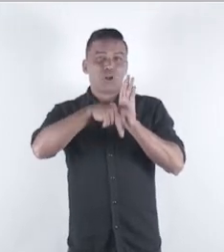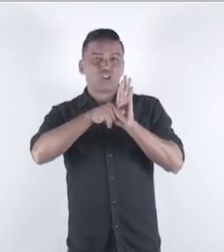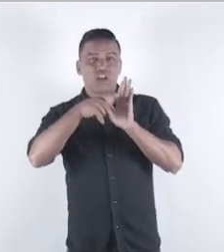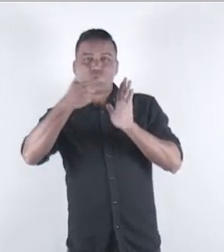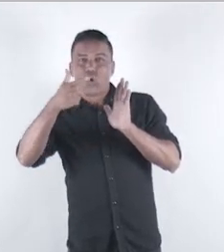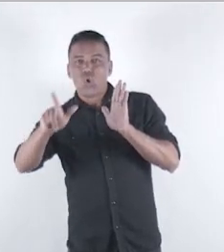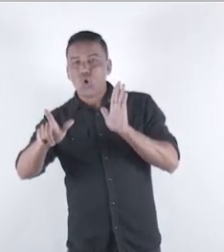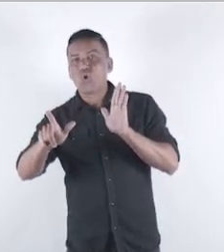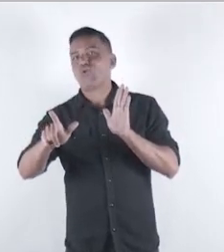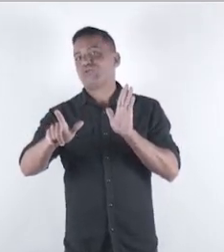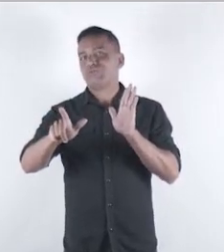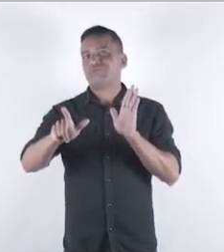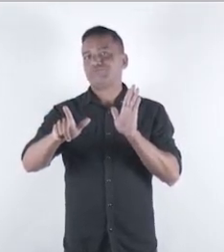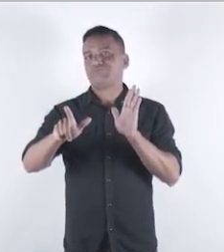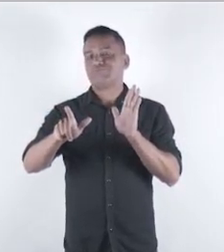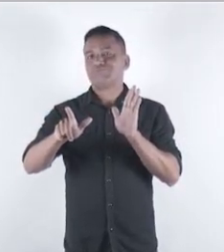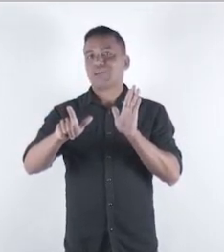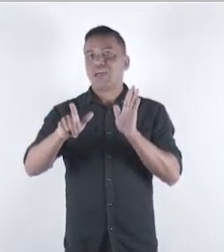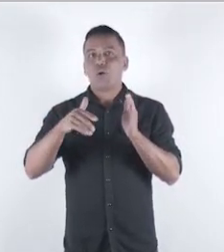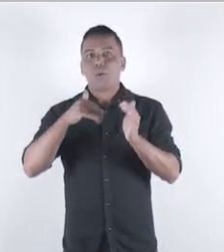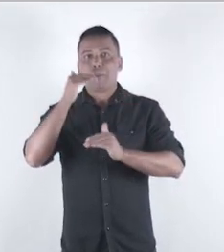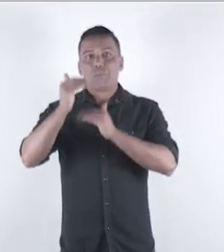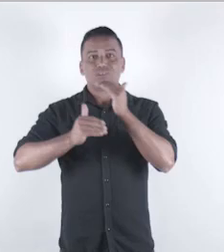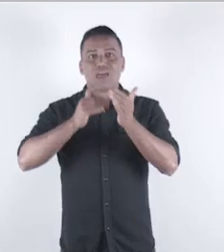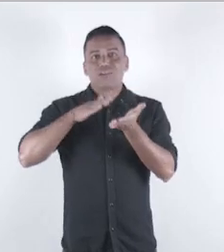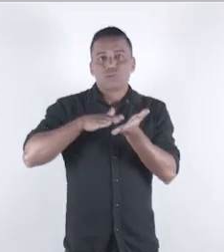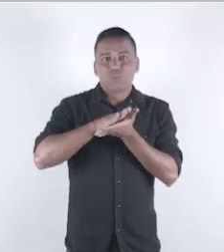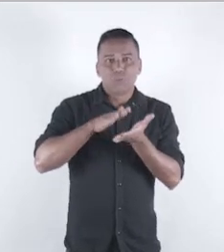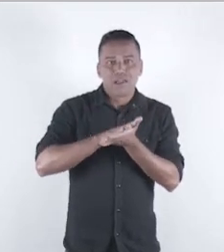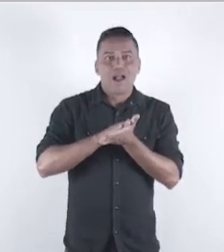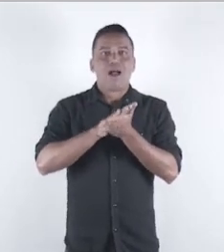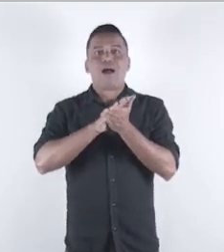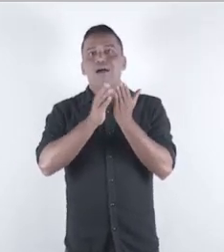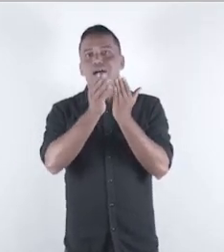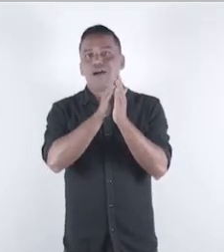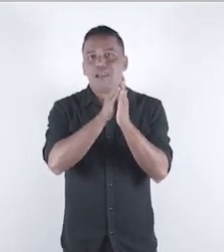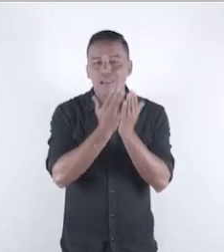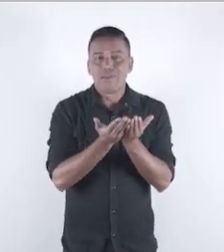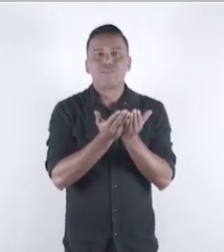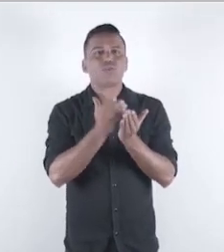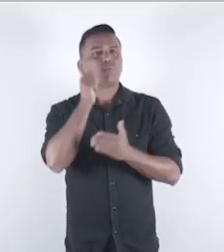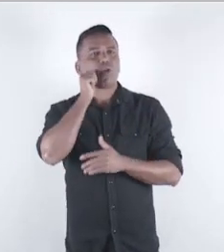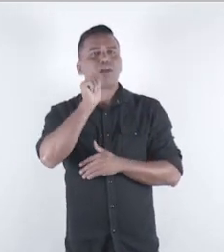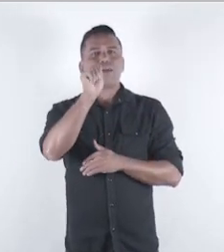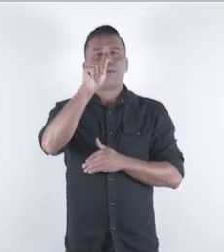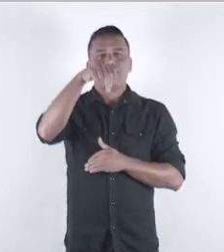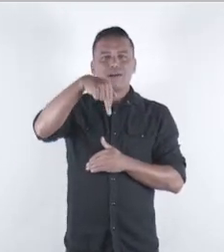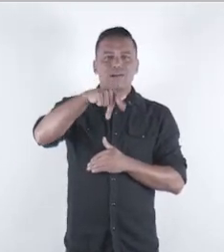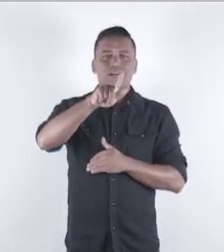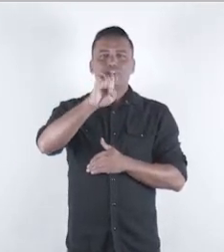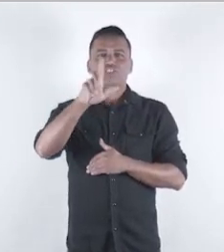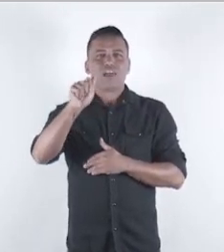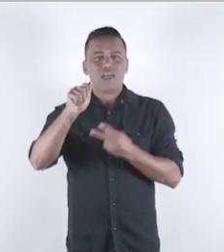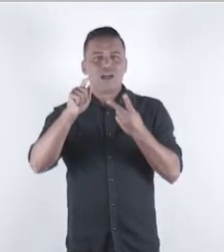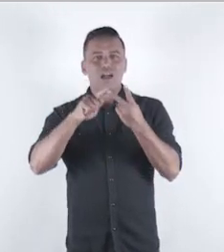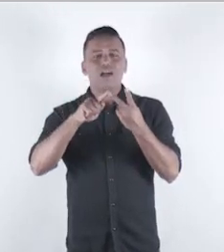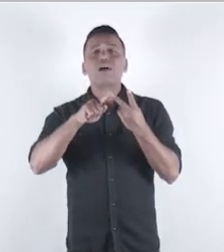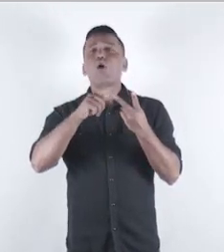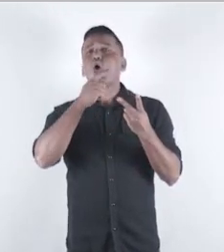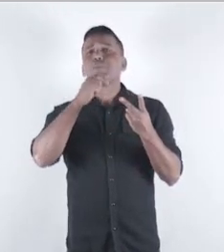eu estava no processo de publicar um livro com a Ângela Lago e com José Roberto